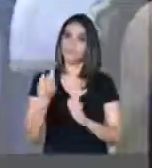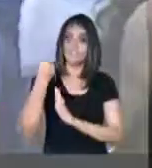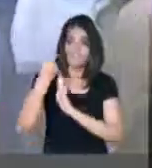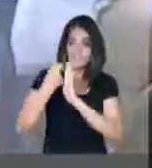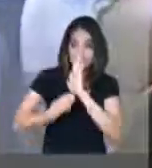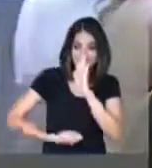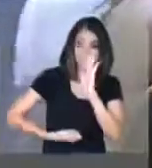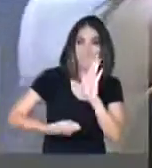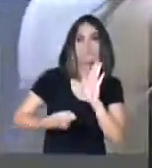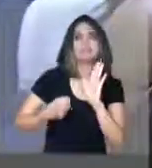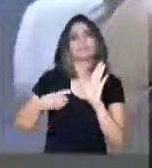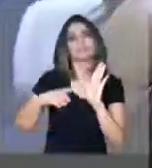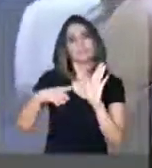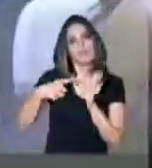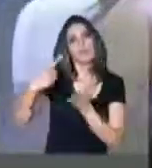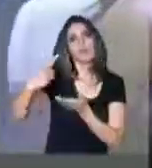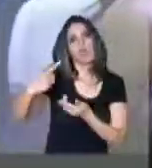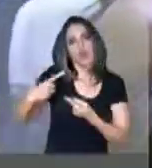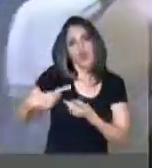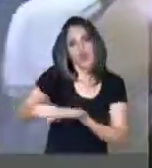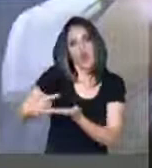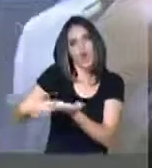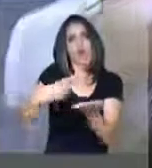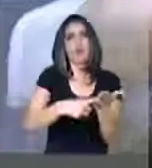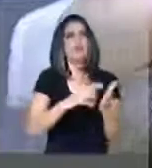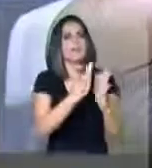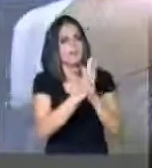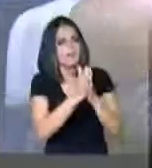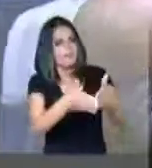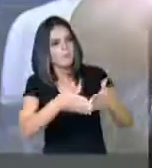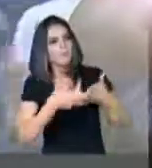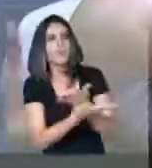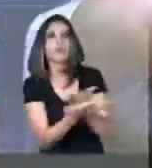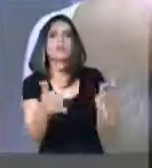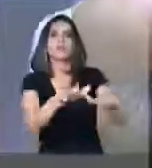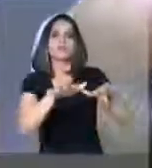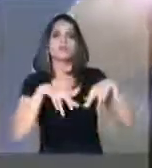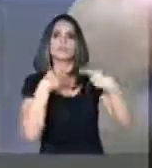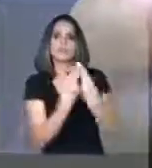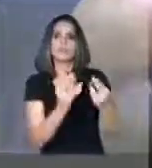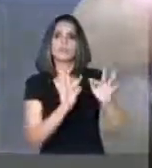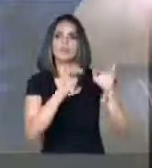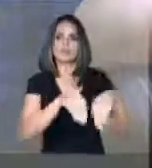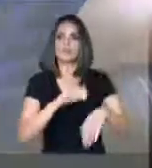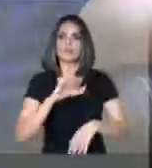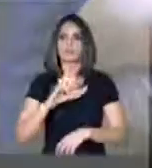nessa matéria. Então nós vamos orientar não e fazer o apelo para que aqui a sessão seja encerrada,